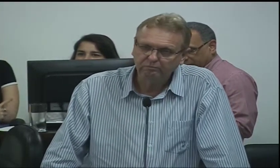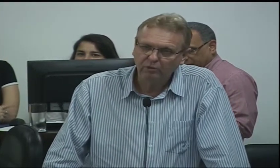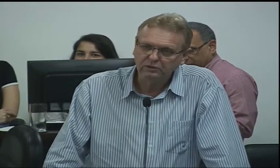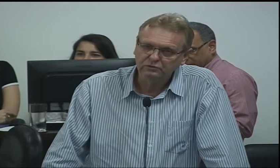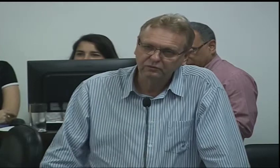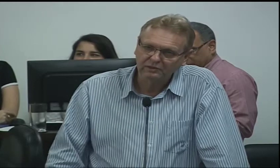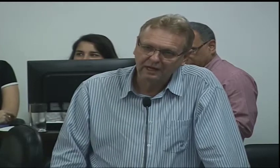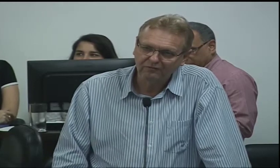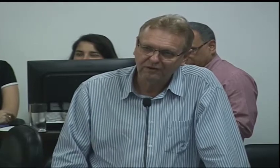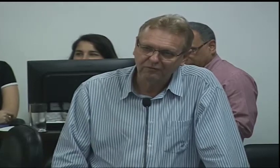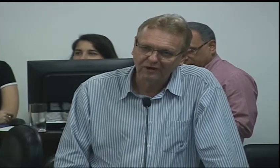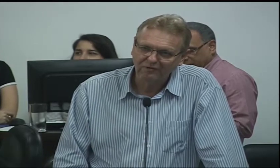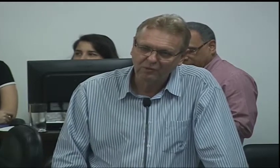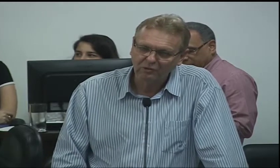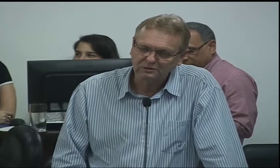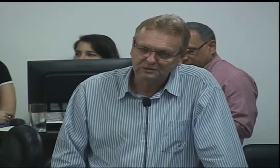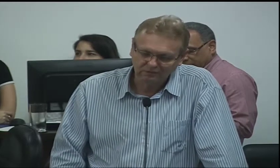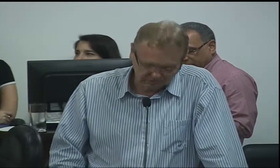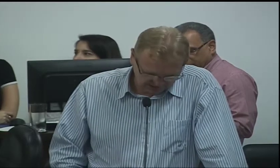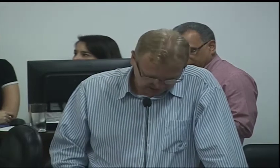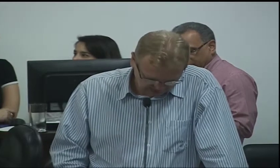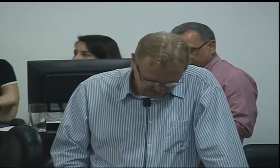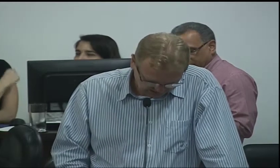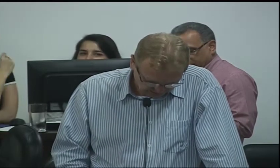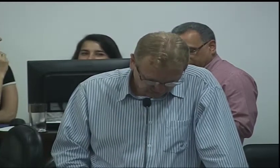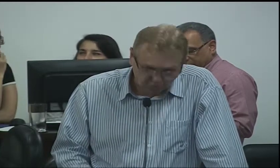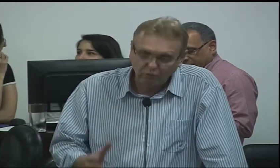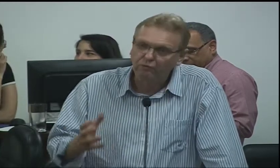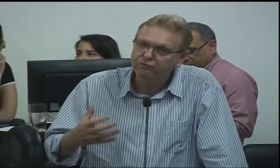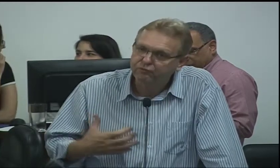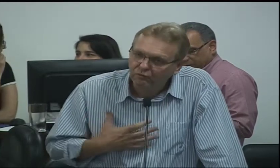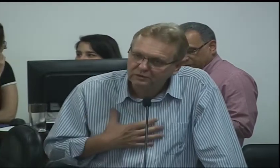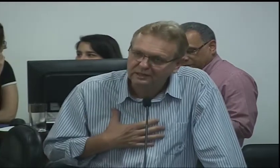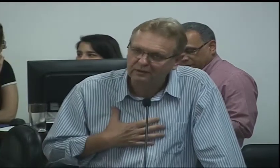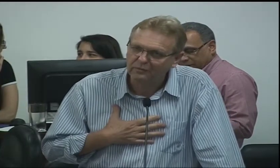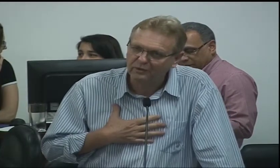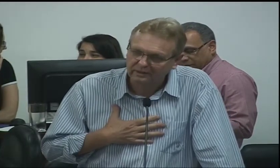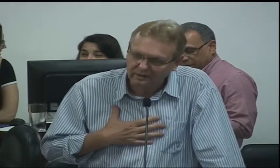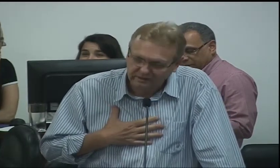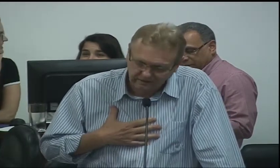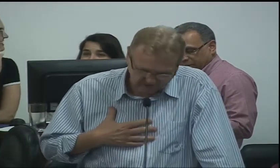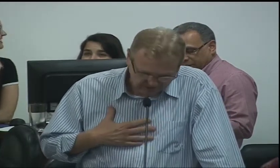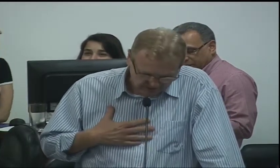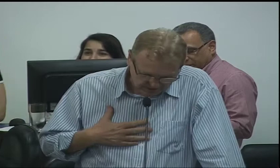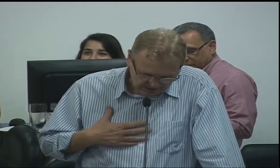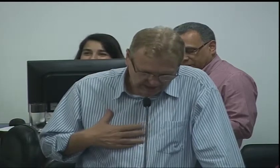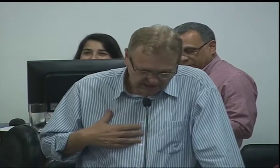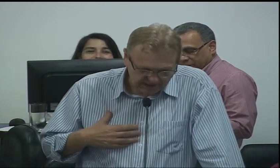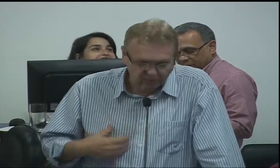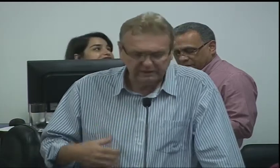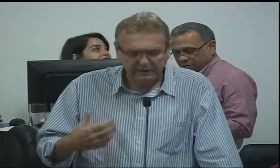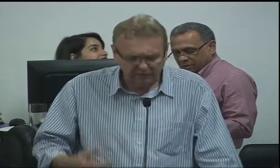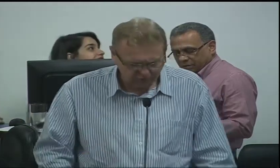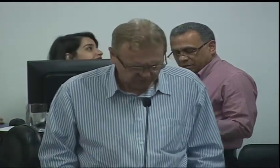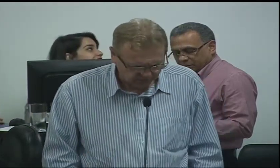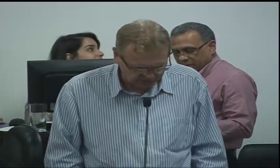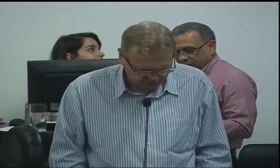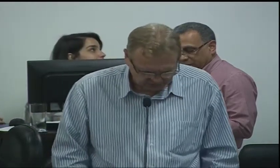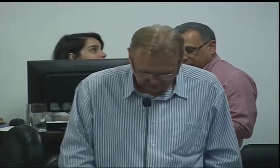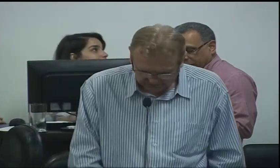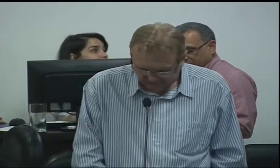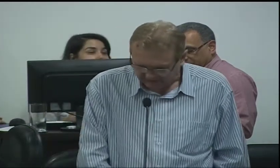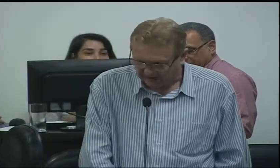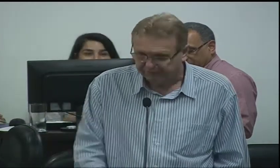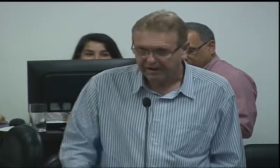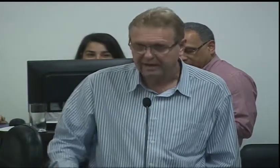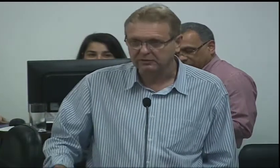não posso votar favorável à moção, que ela está um pouco confusa, no meu entender. Eu entendo, eu acho